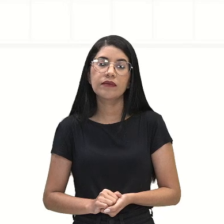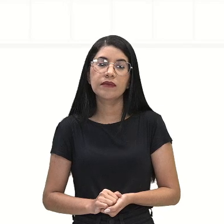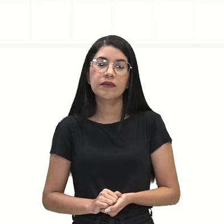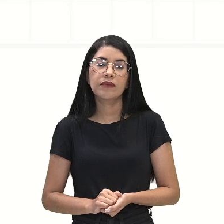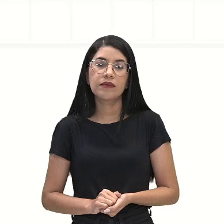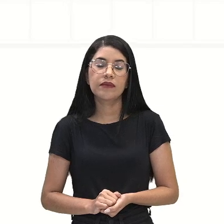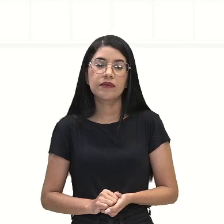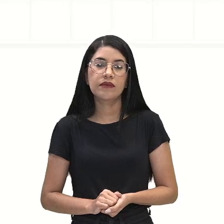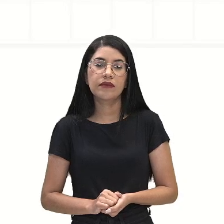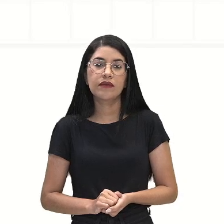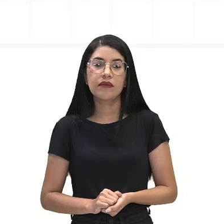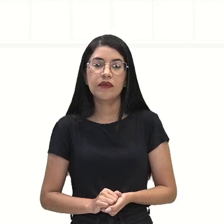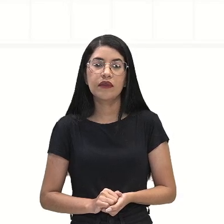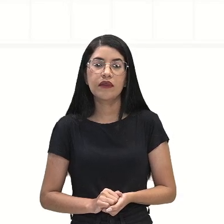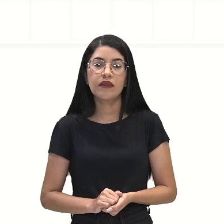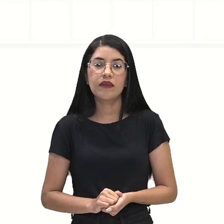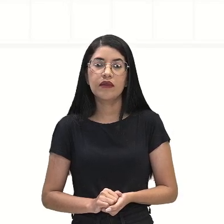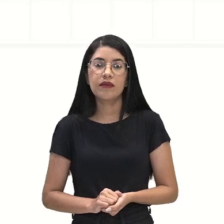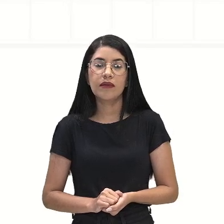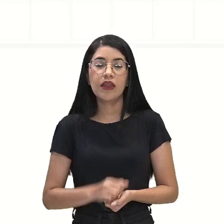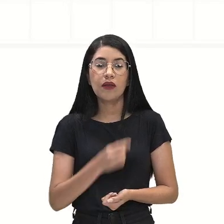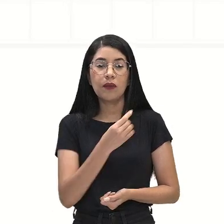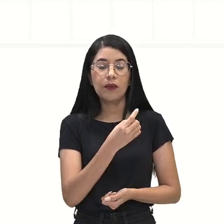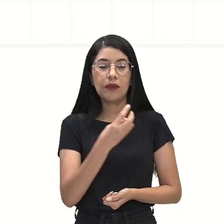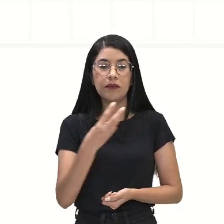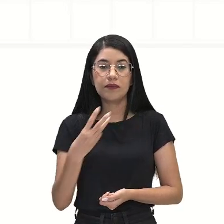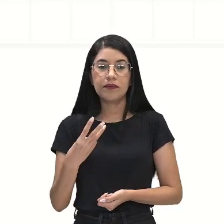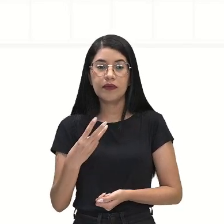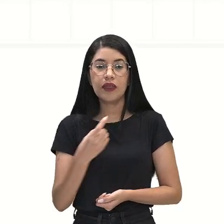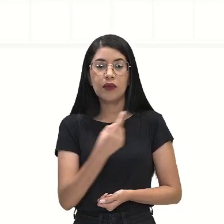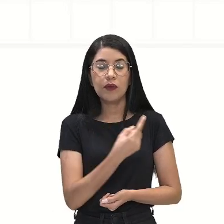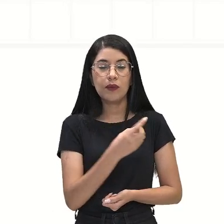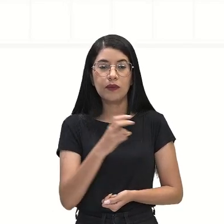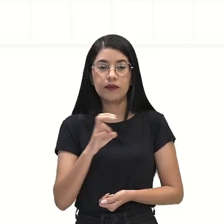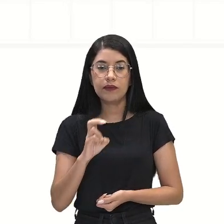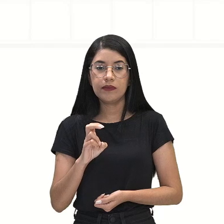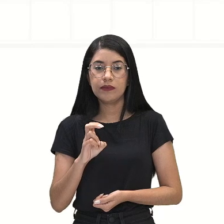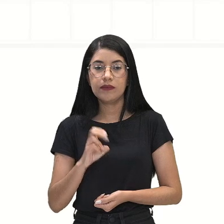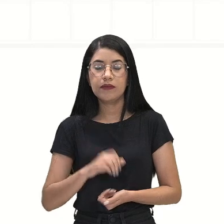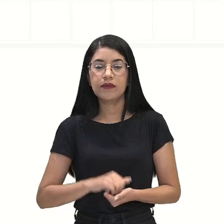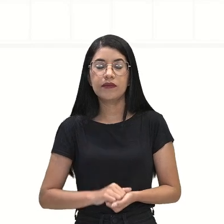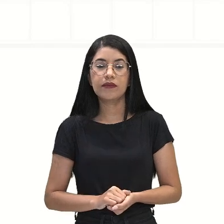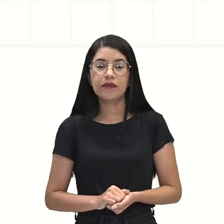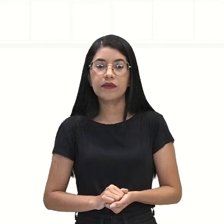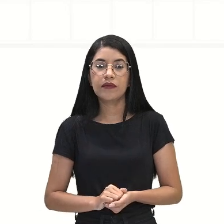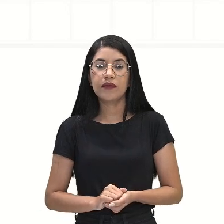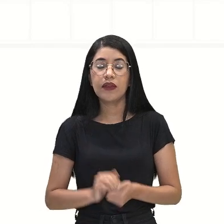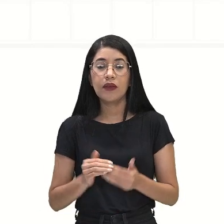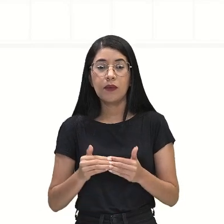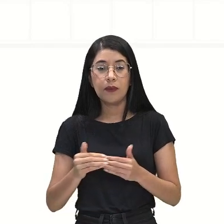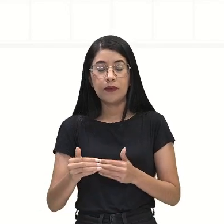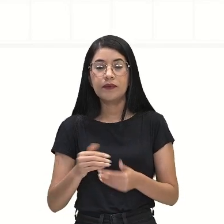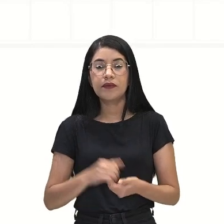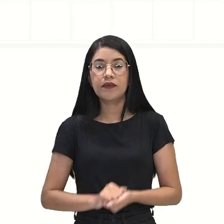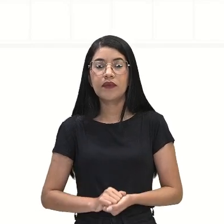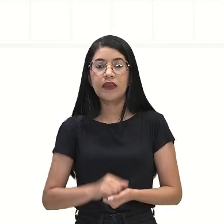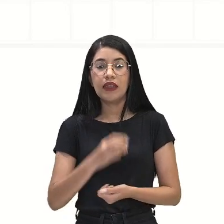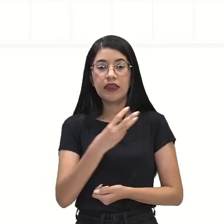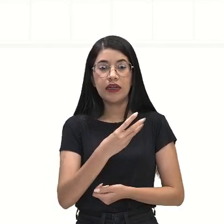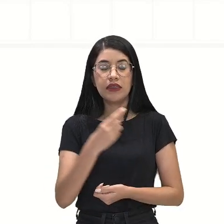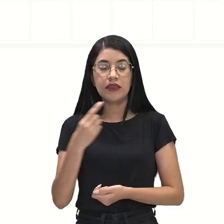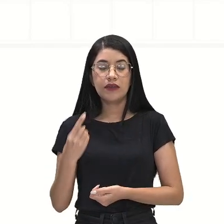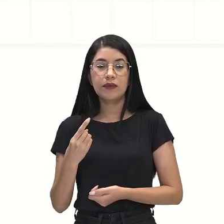1 e 1, 1 e 3, 1 e 5. Aí o próximo seria 3 e